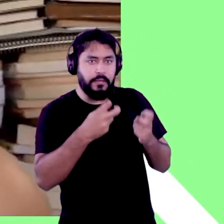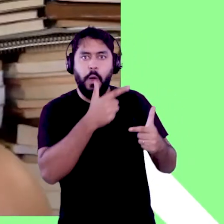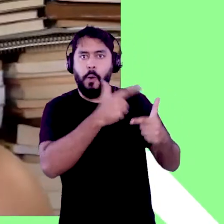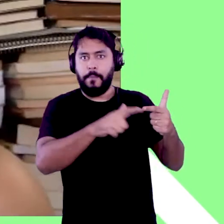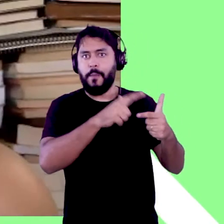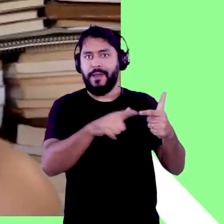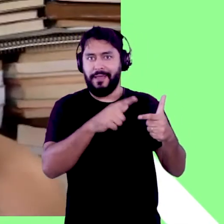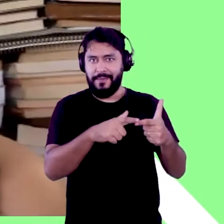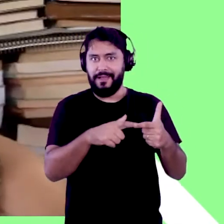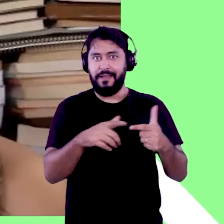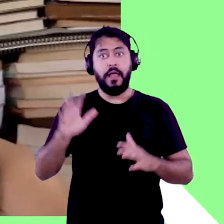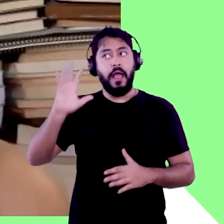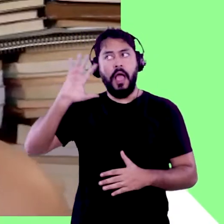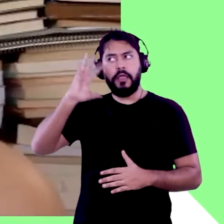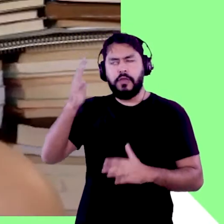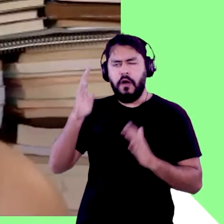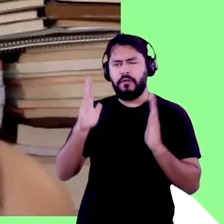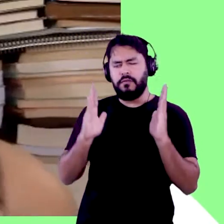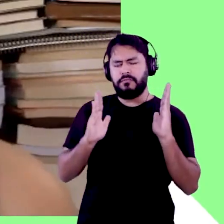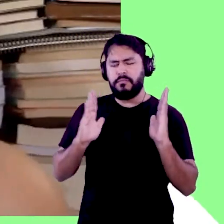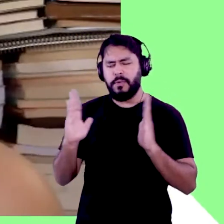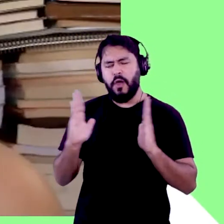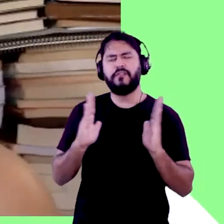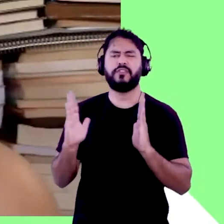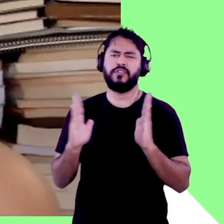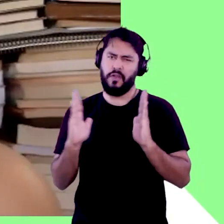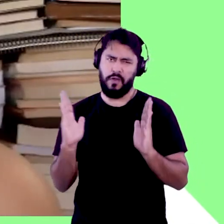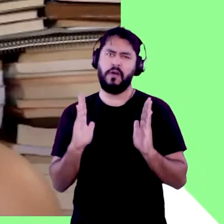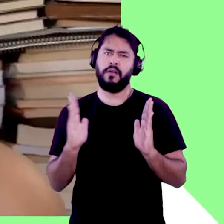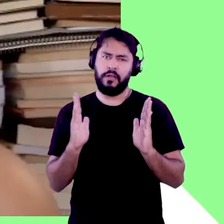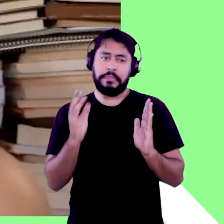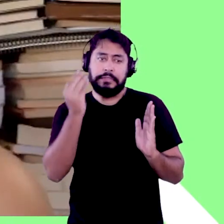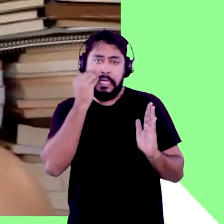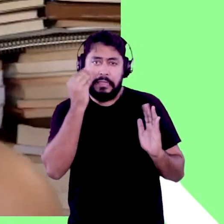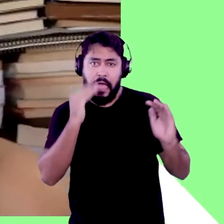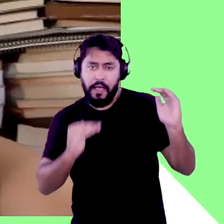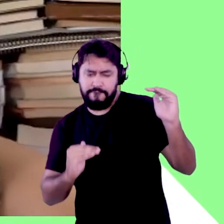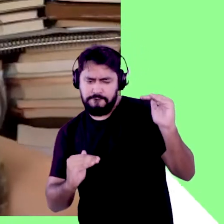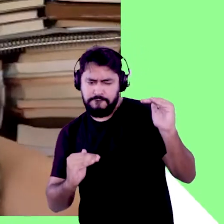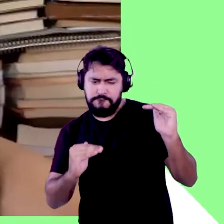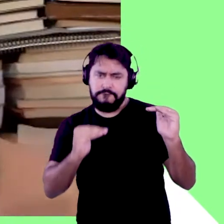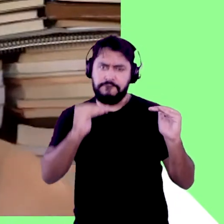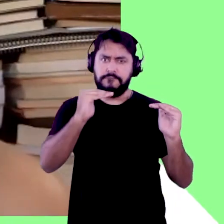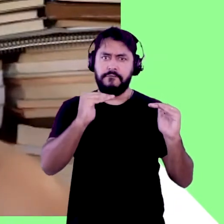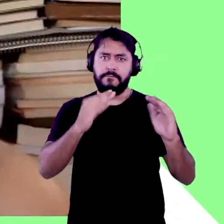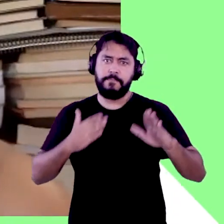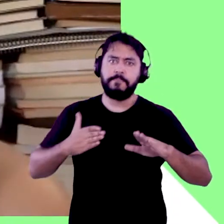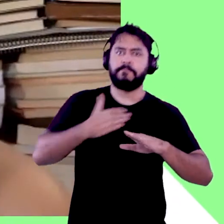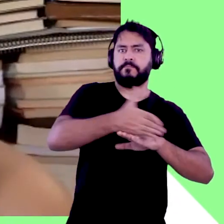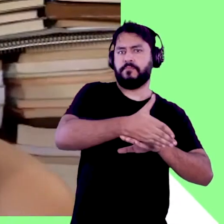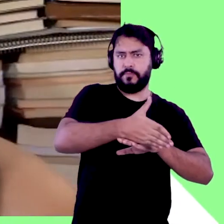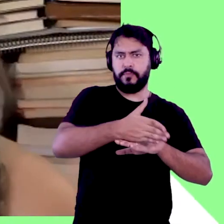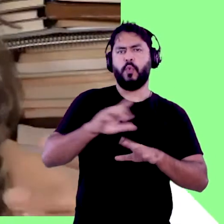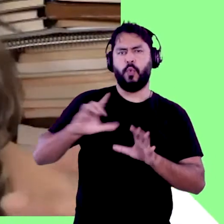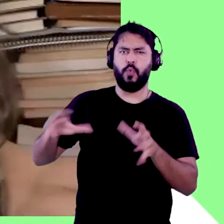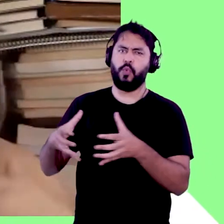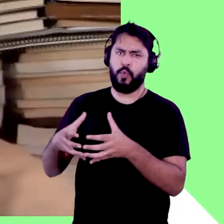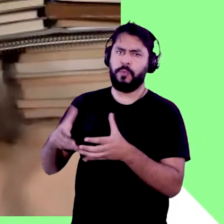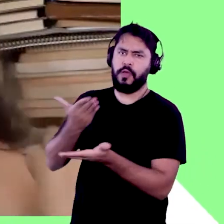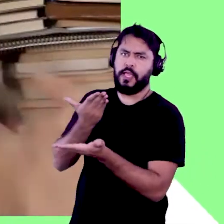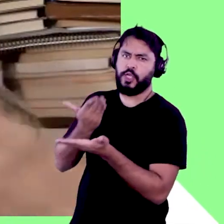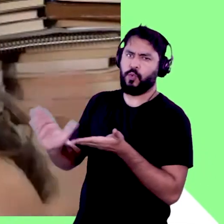solução provisória que a gente tem para dar mais equidade, possibilitar mais acesso para um grupo excluído.